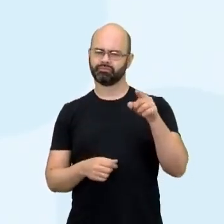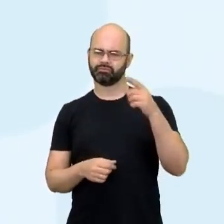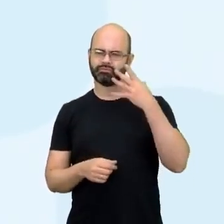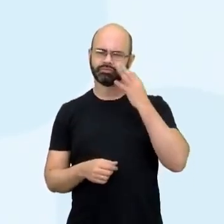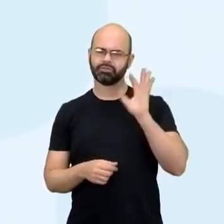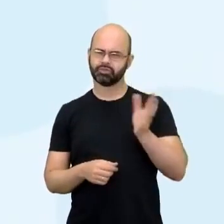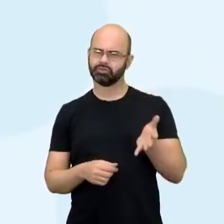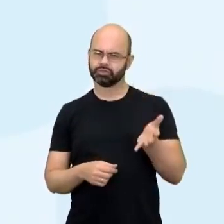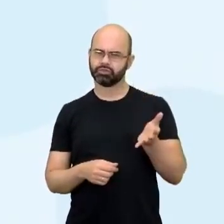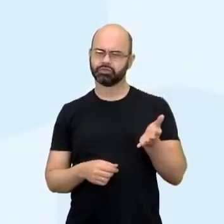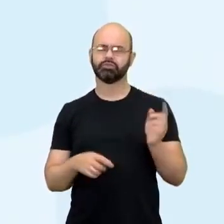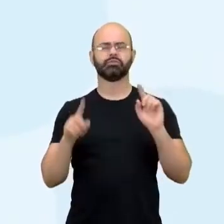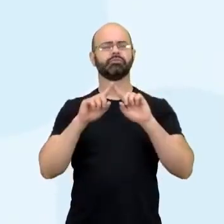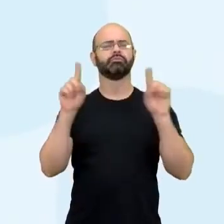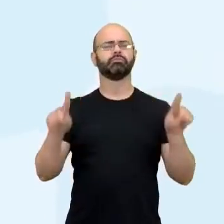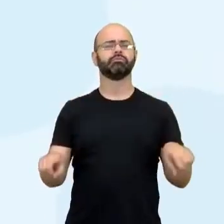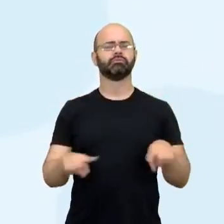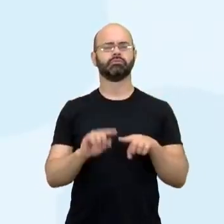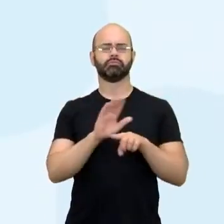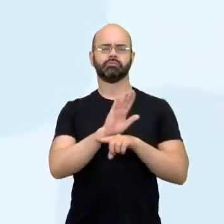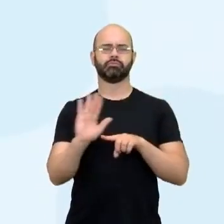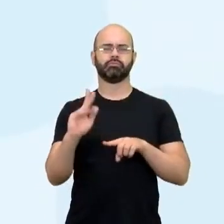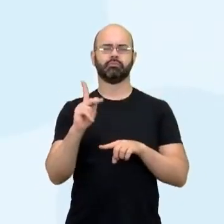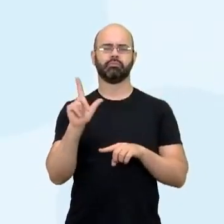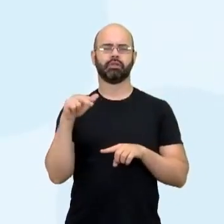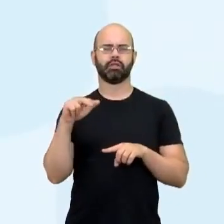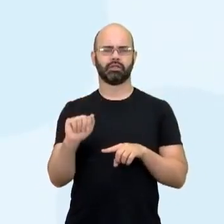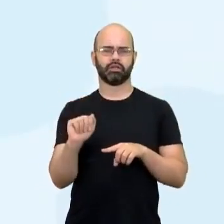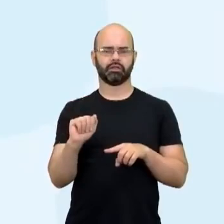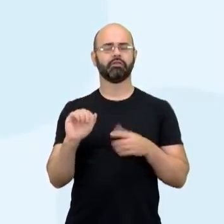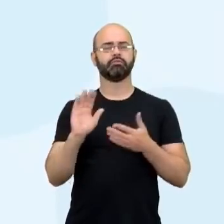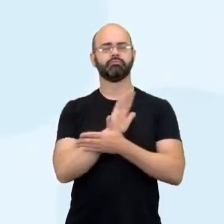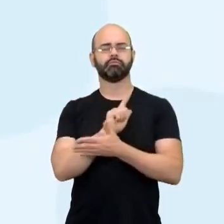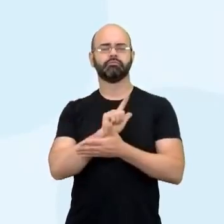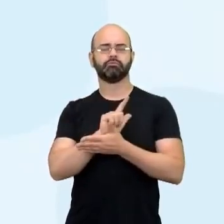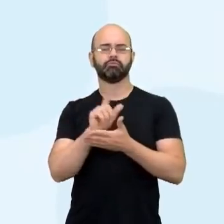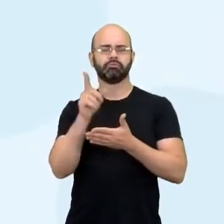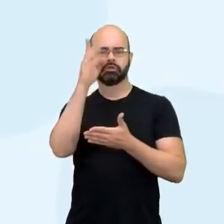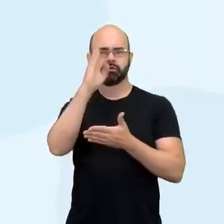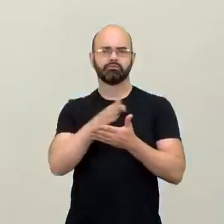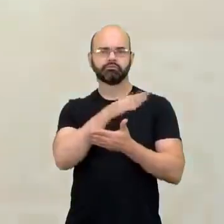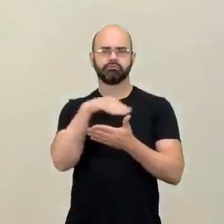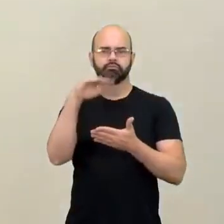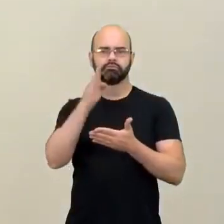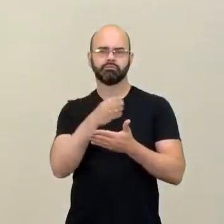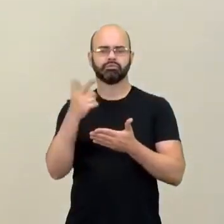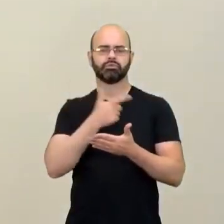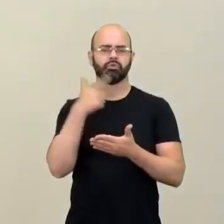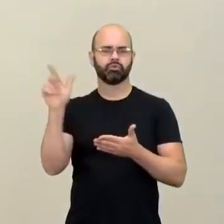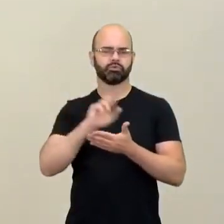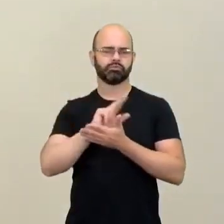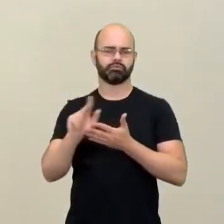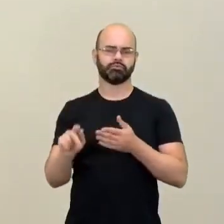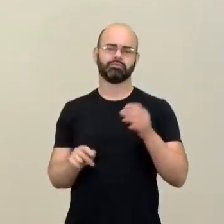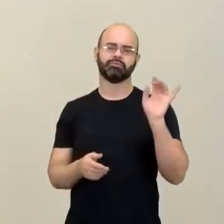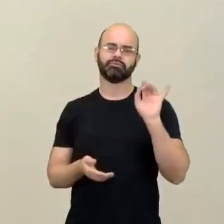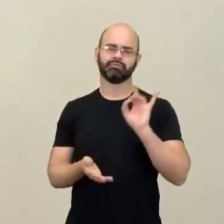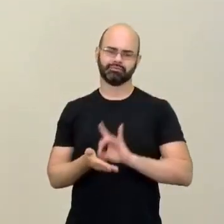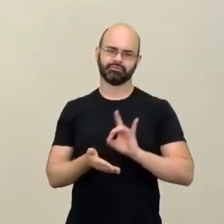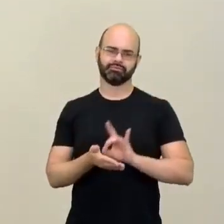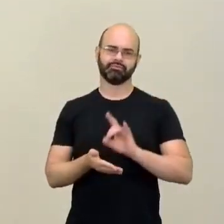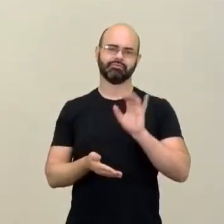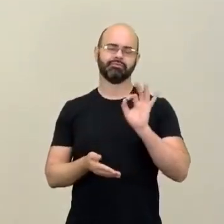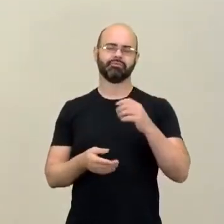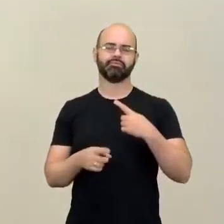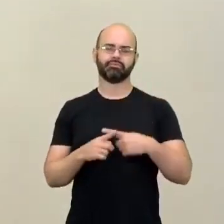atenção que muitas figuras planas podem ser divididas em outras que conhecemos? Sim. Sim, É, né? aliás, é por isso que tem todo